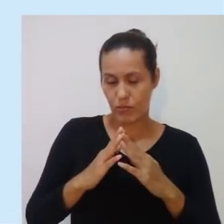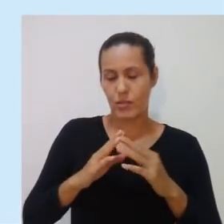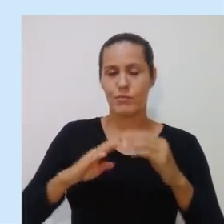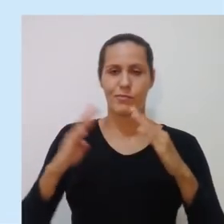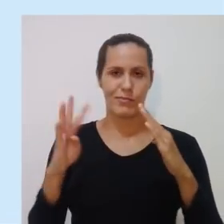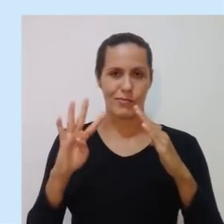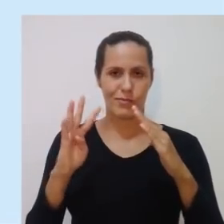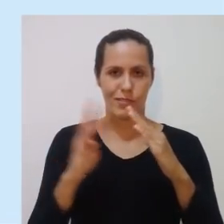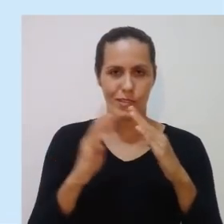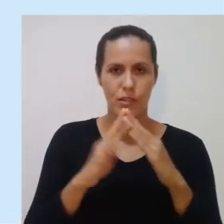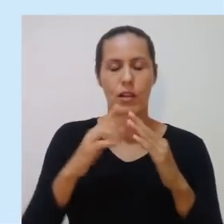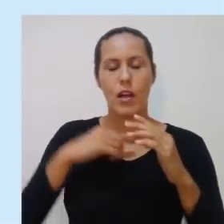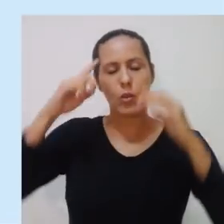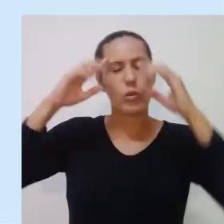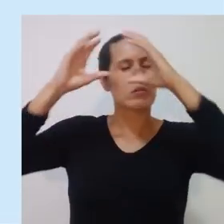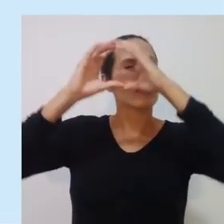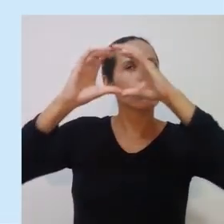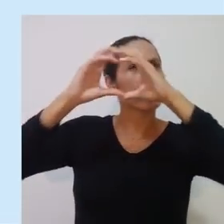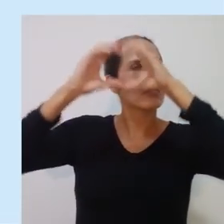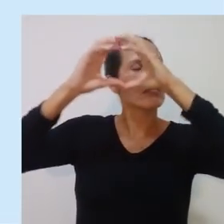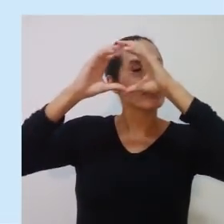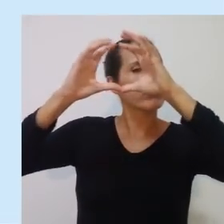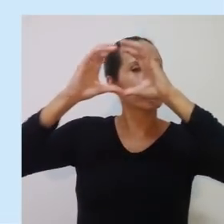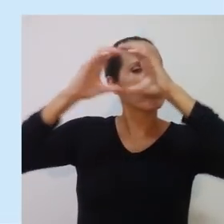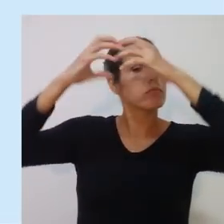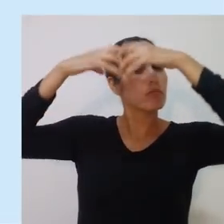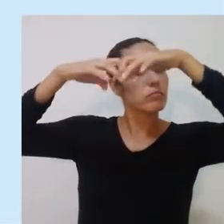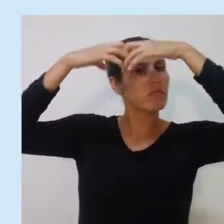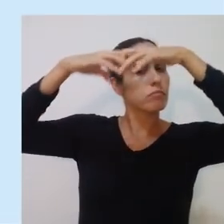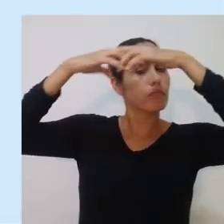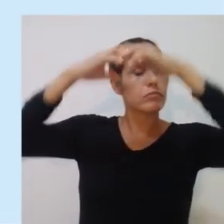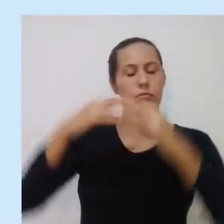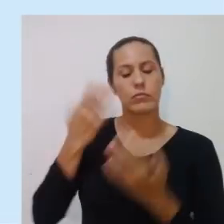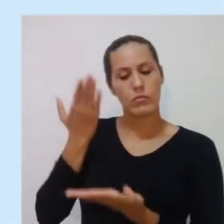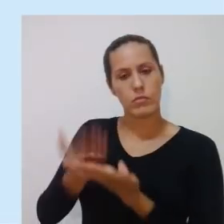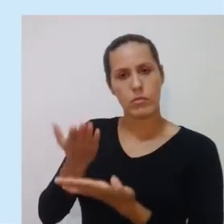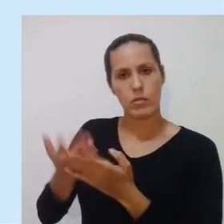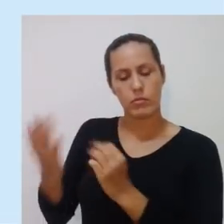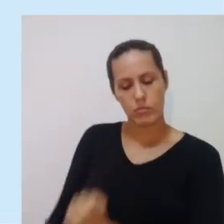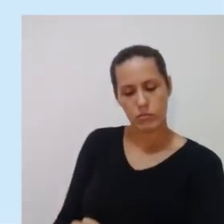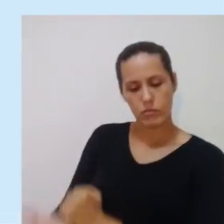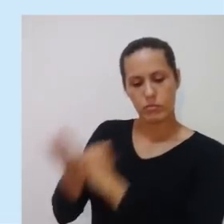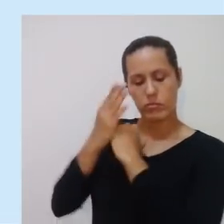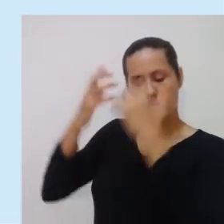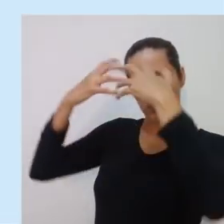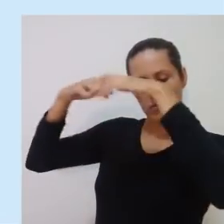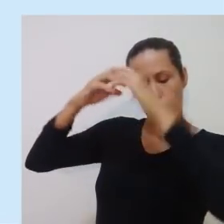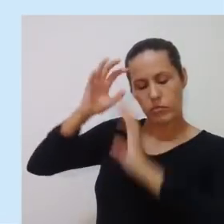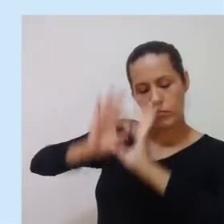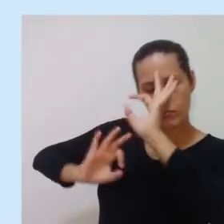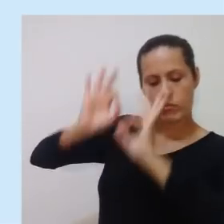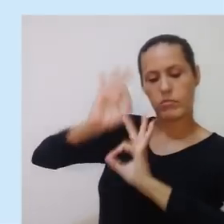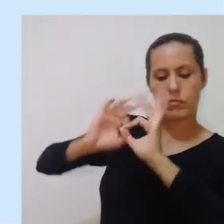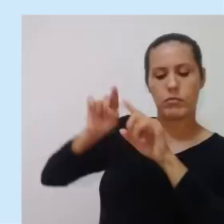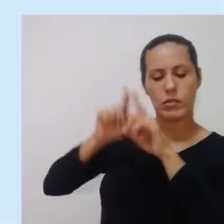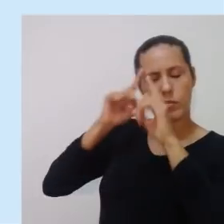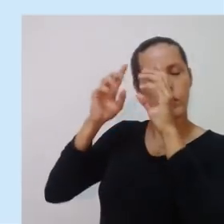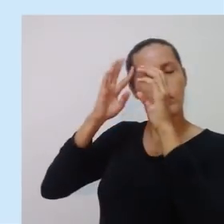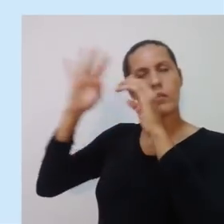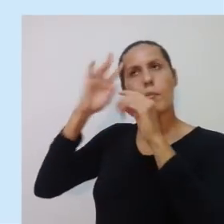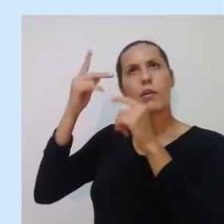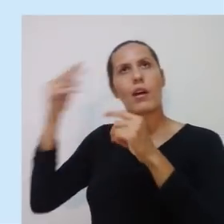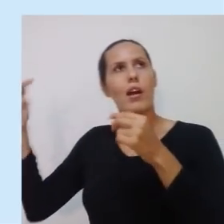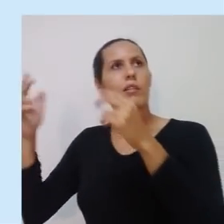momento é deixar nossa mente ativa. O estudo, além de nos preparar intelectualmente, serve como uma